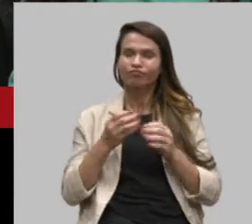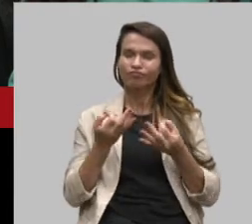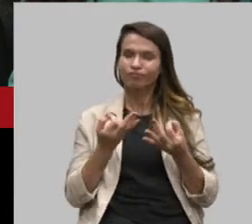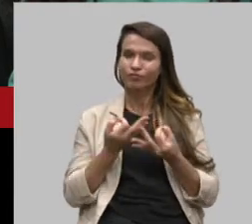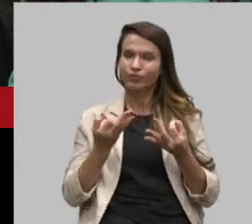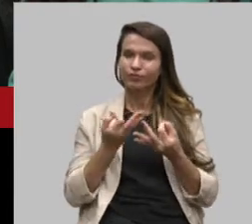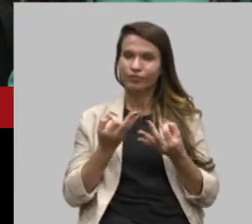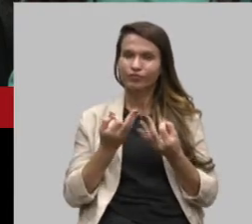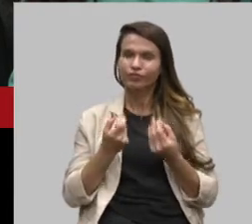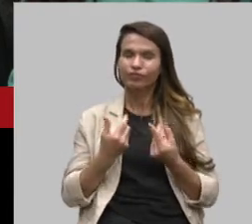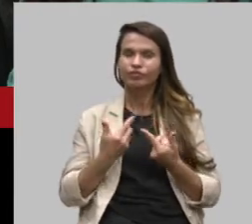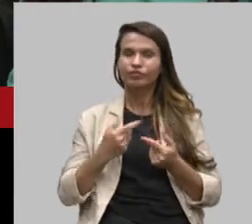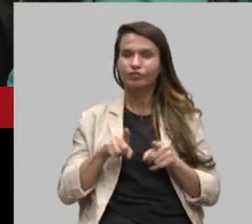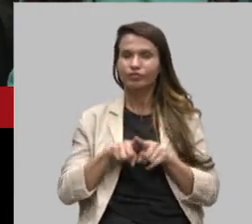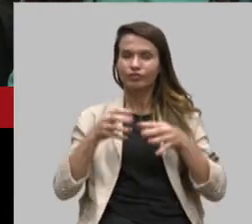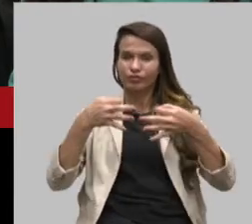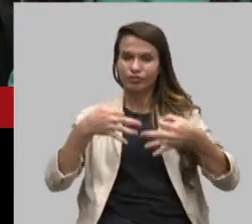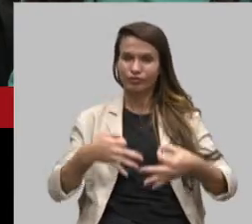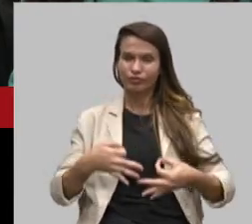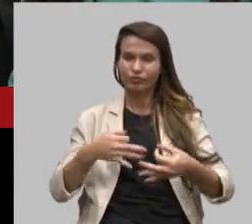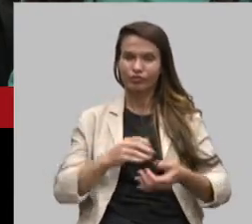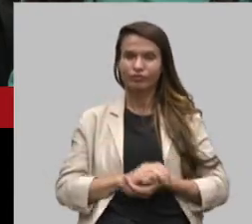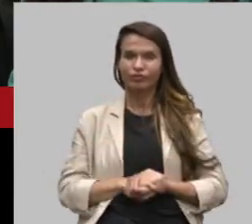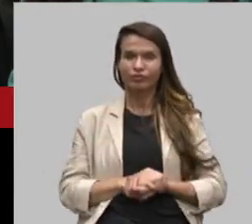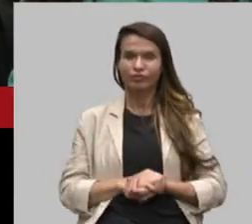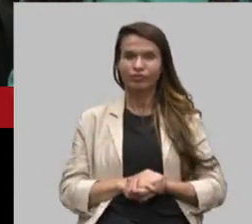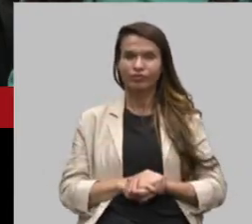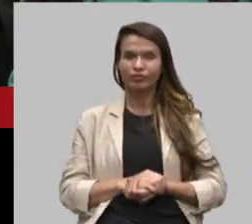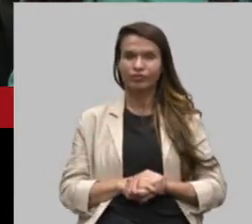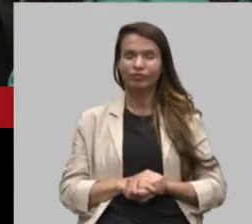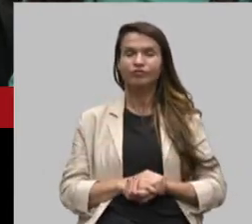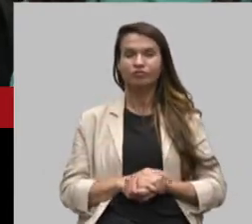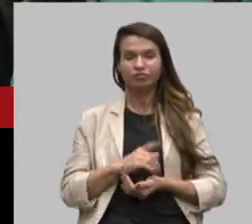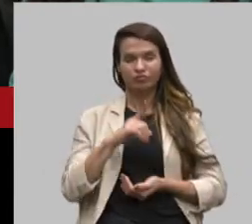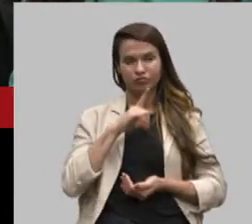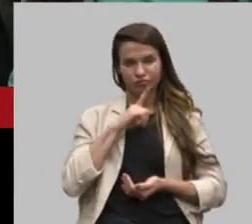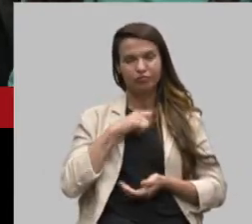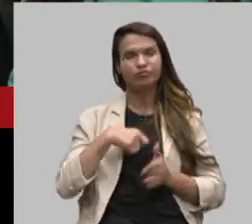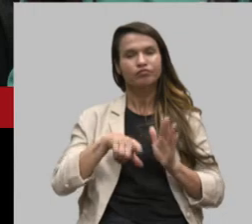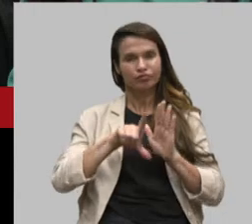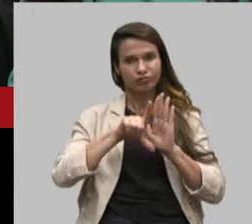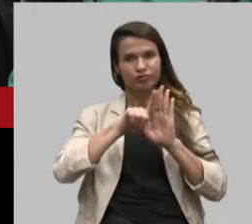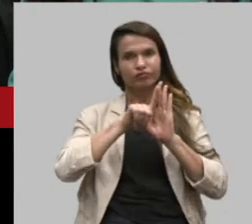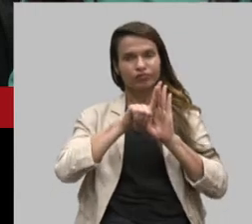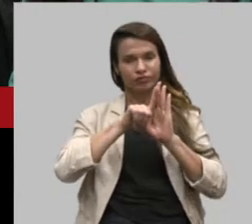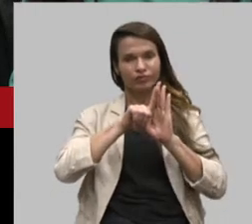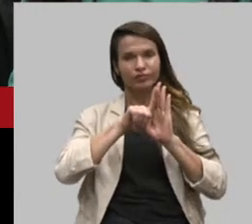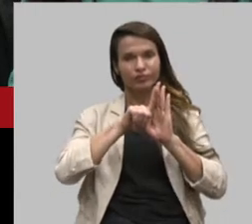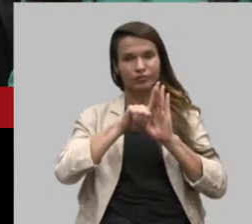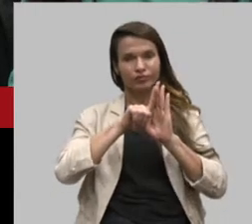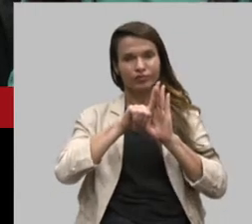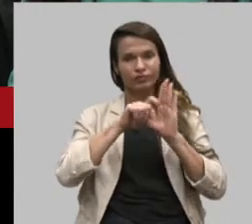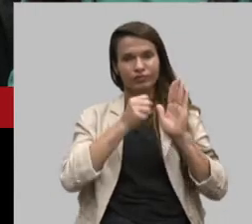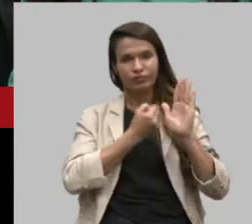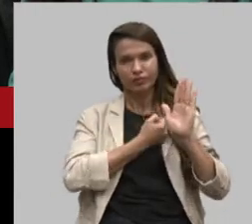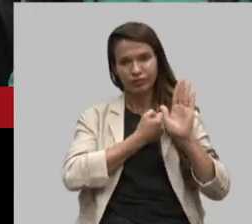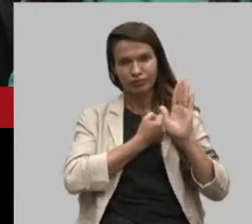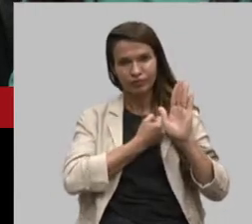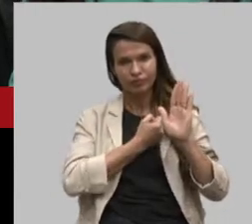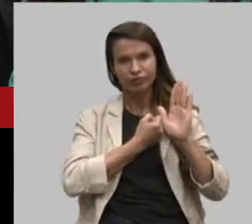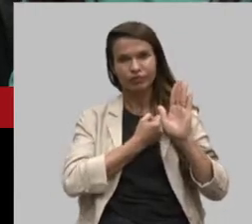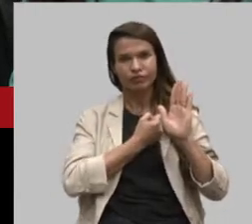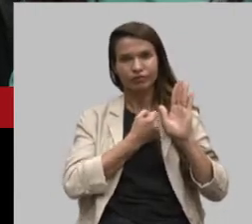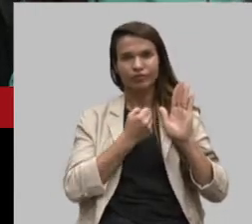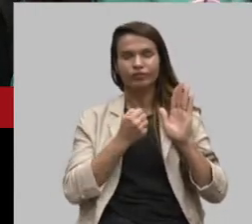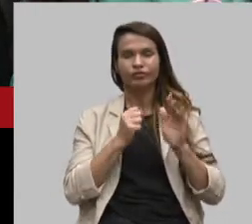com dignidade bom existe uma lei que é a lei 1 só um